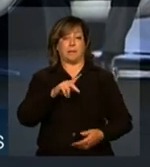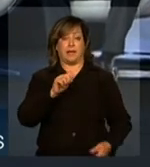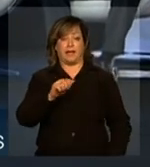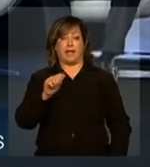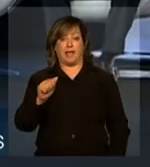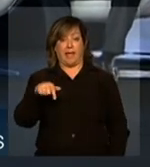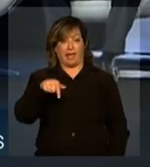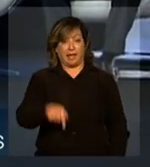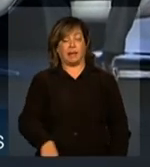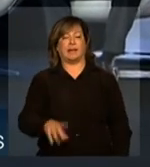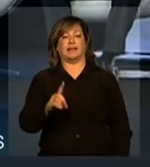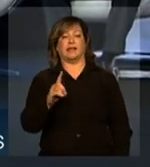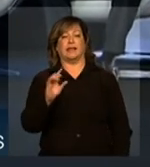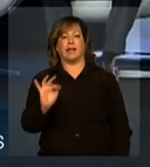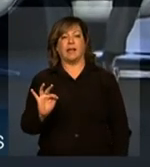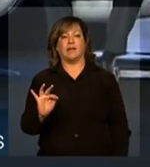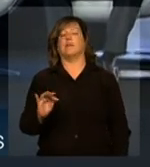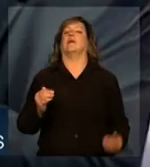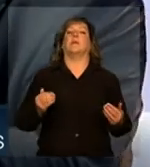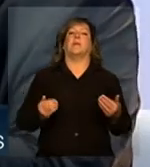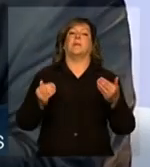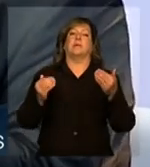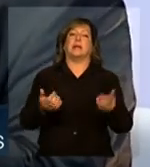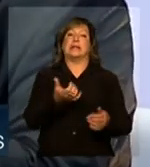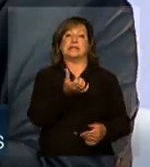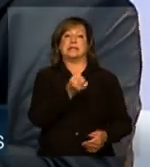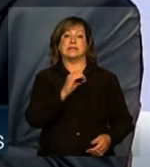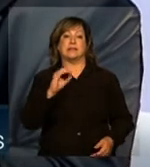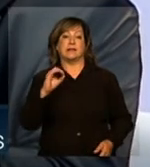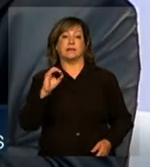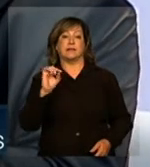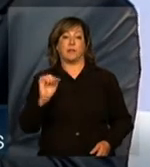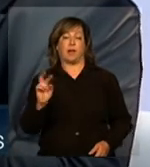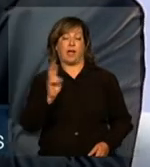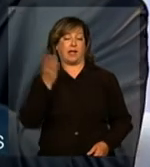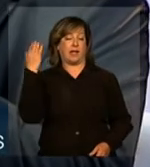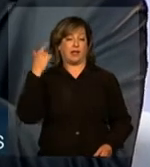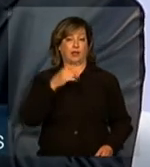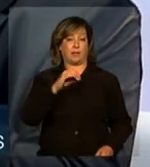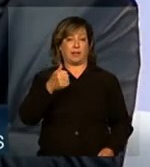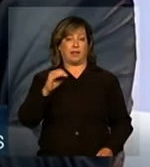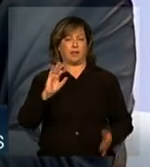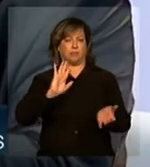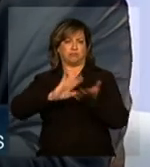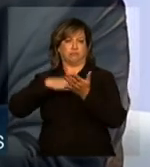no Distrito Federal passou de um patamar de R$ 600 mil em 2010 para